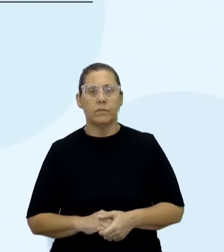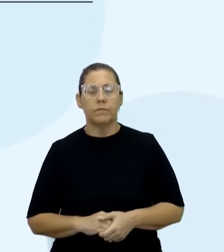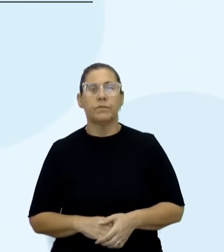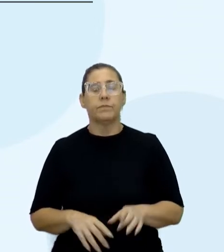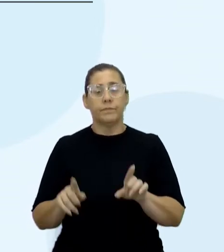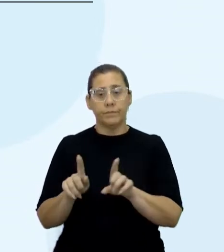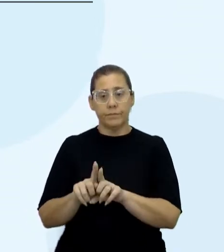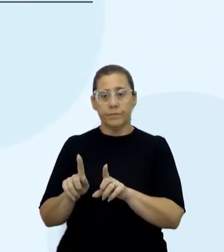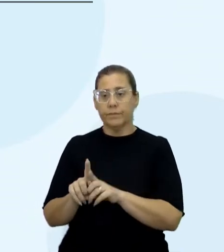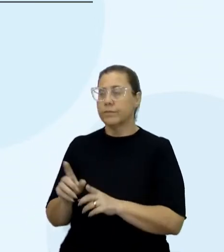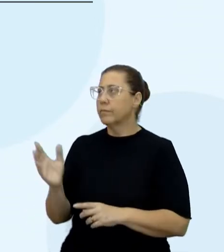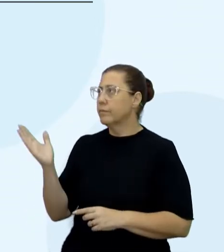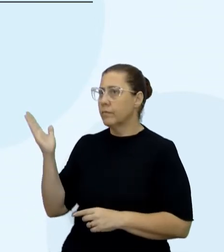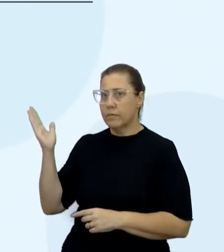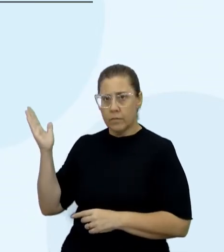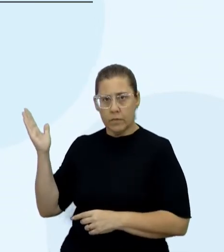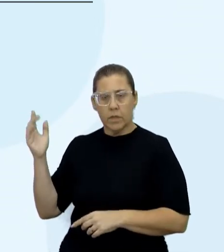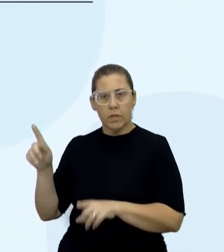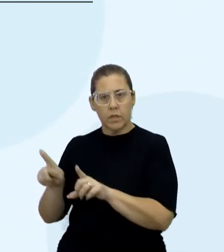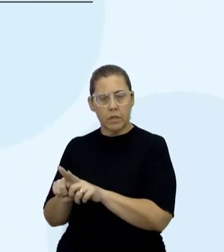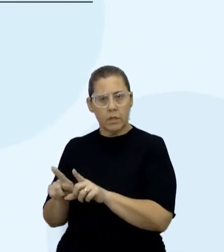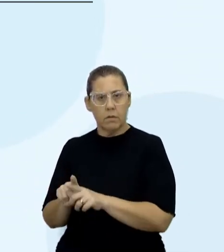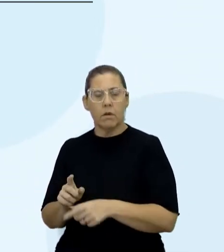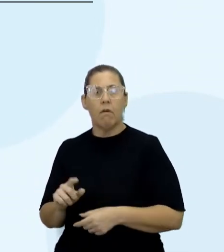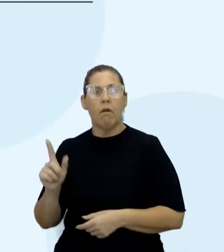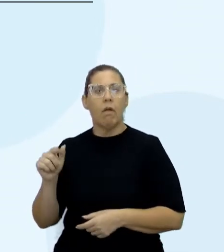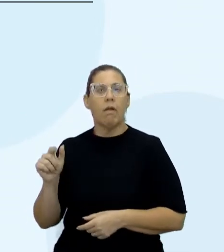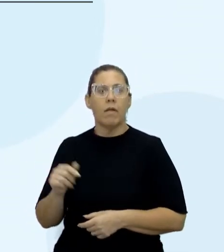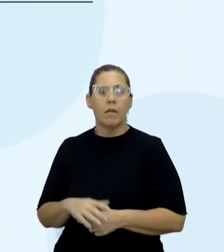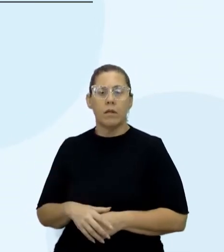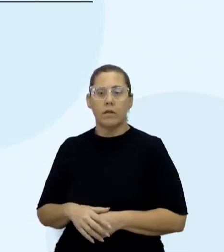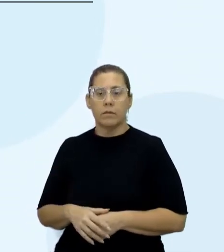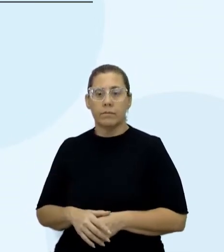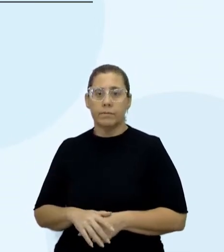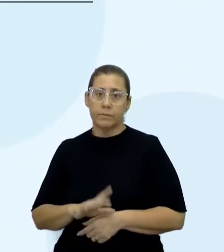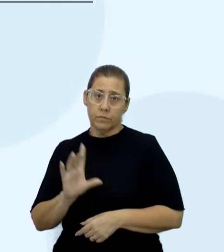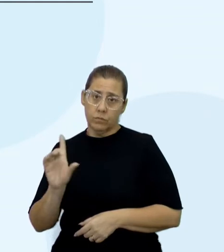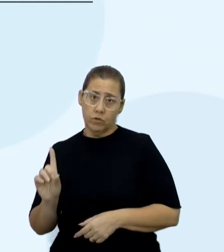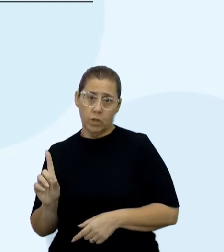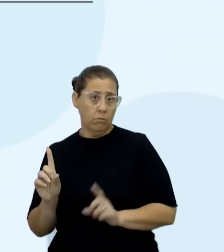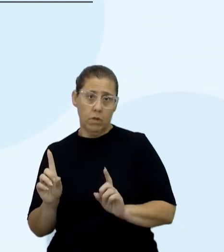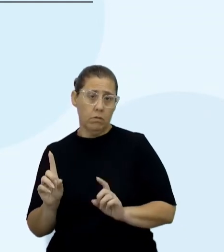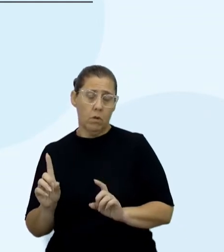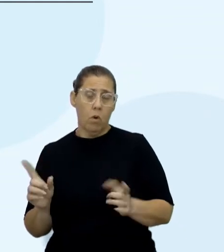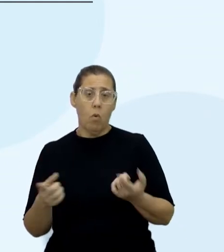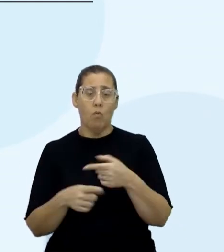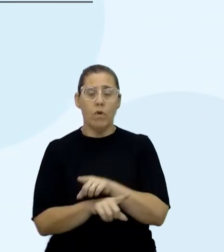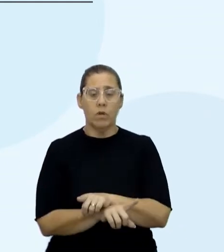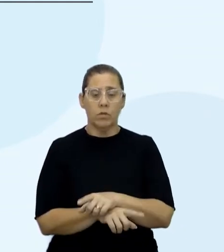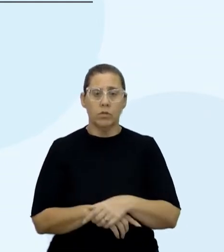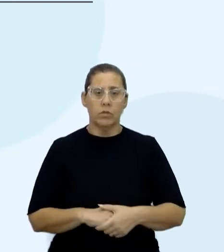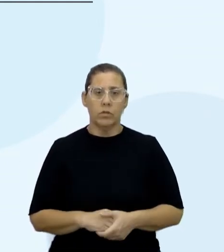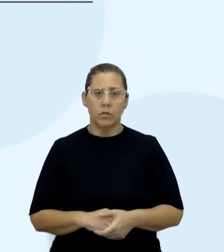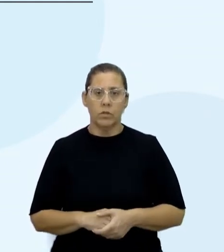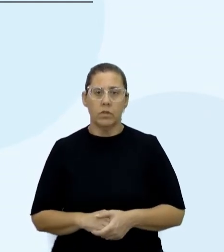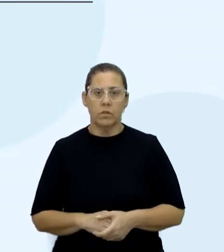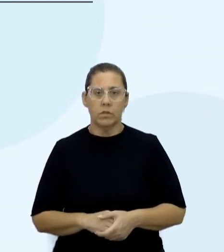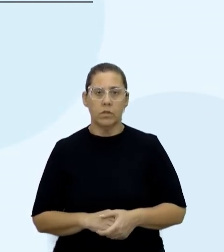Além de virtual, essa imagem aqui é direita e não mais invertida.